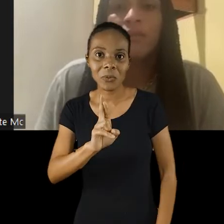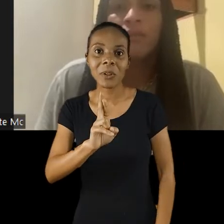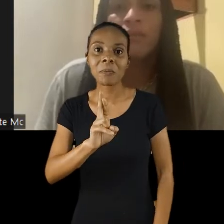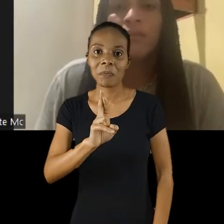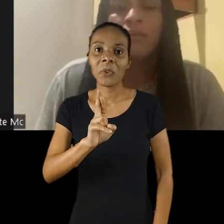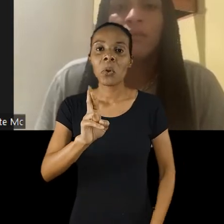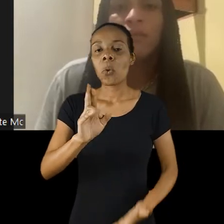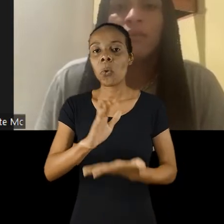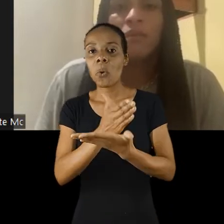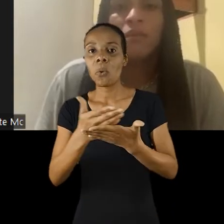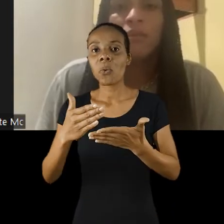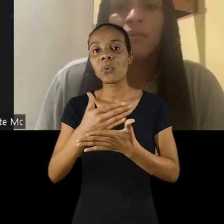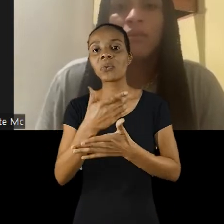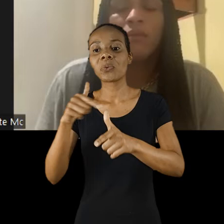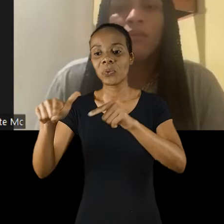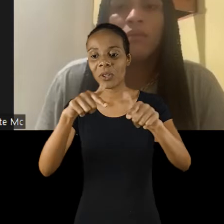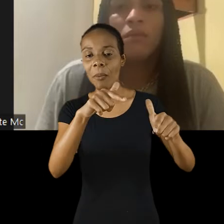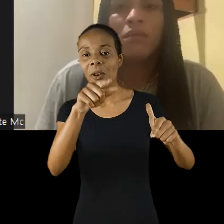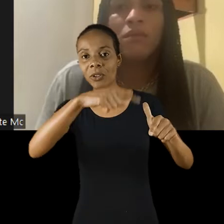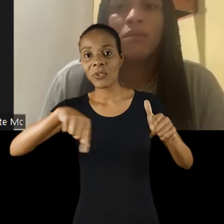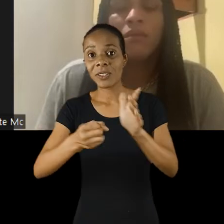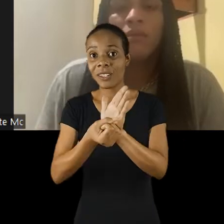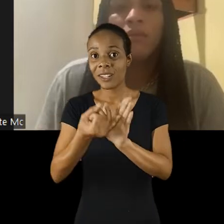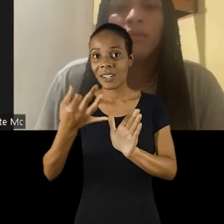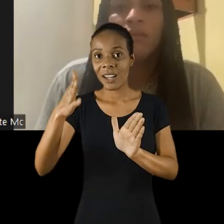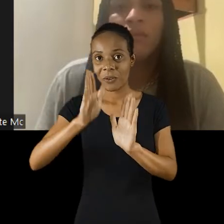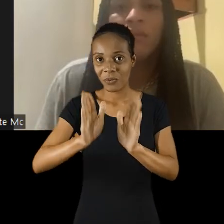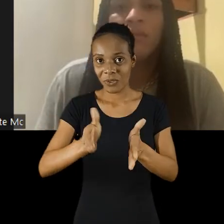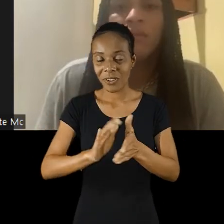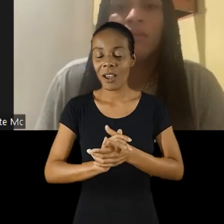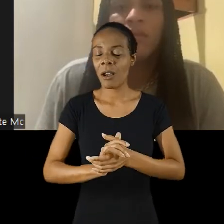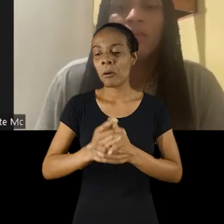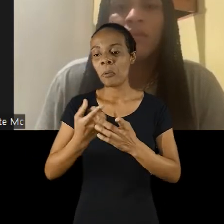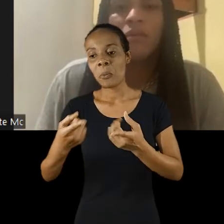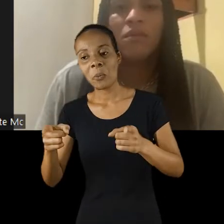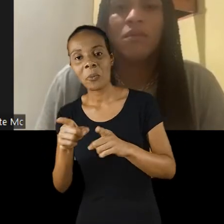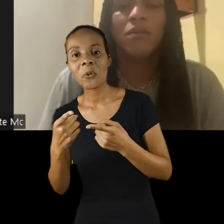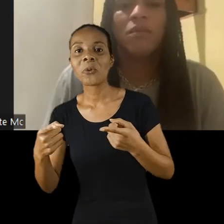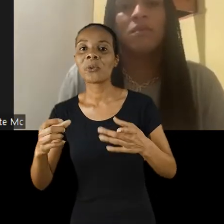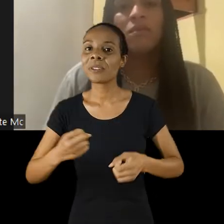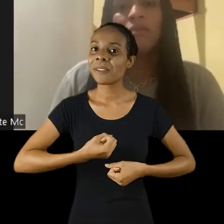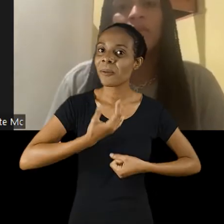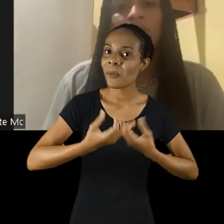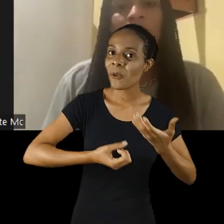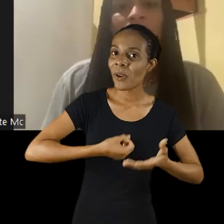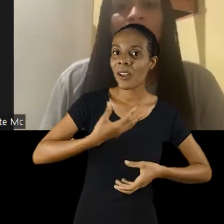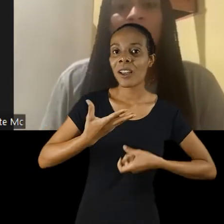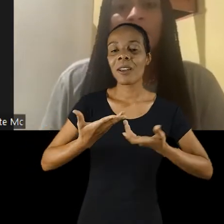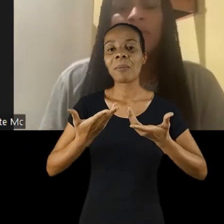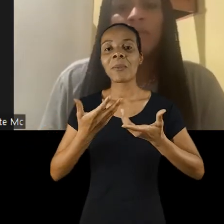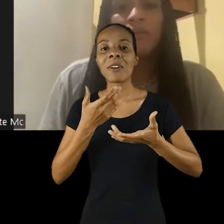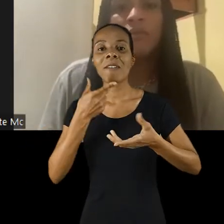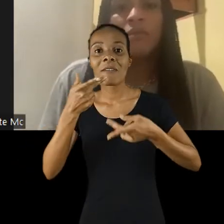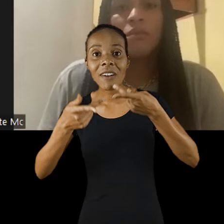vocês já fizeram, com algum poema, com alguma música, com alguma fala, ou que possa ser criado